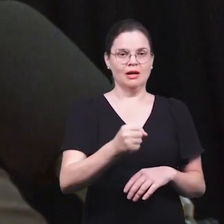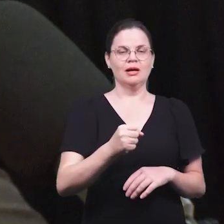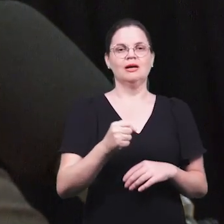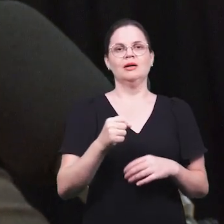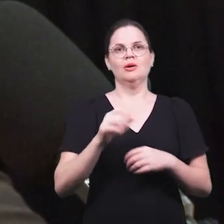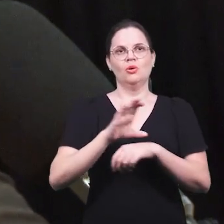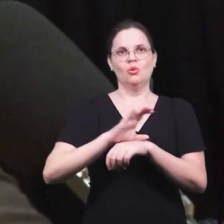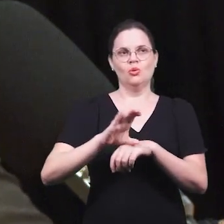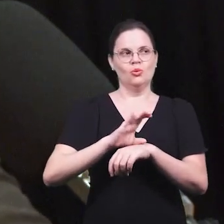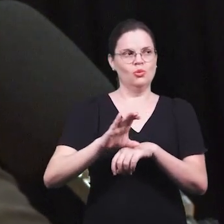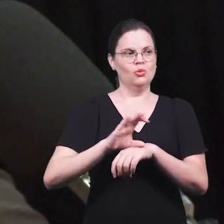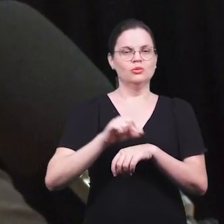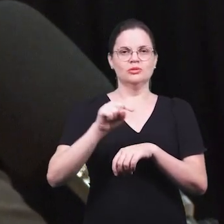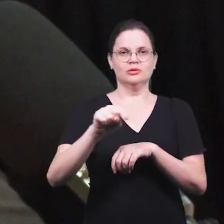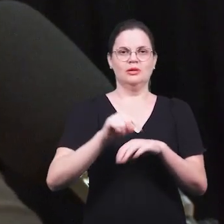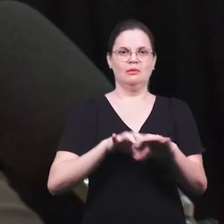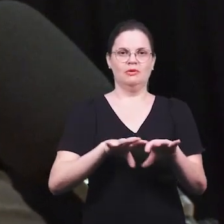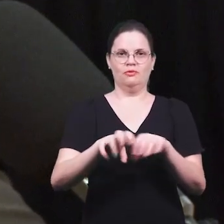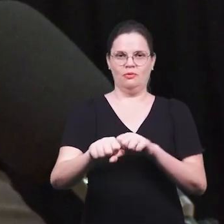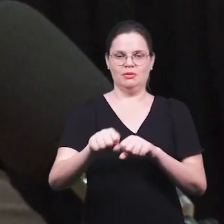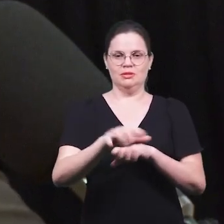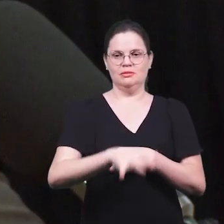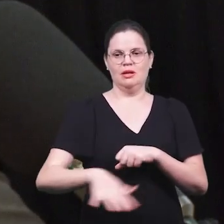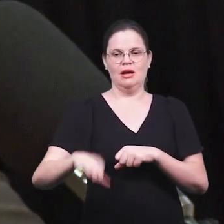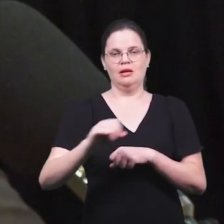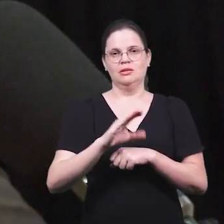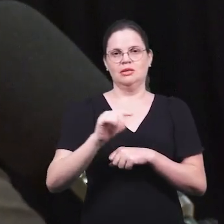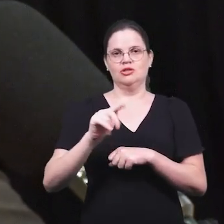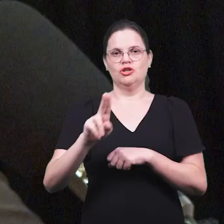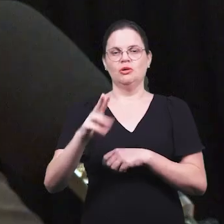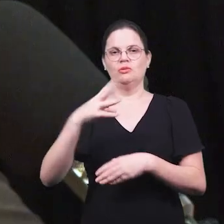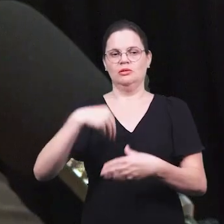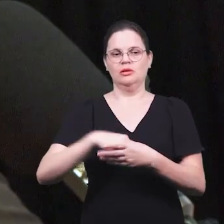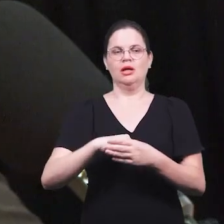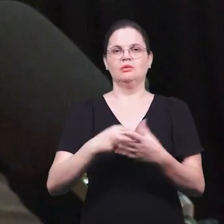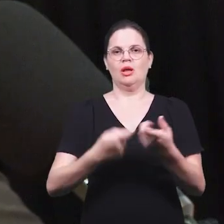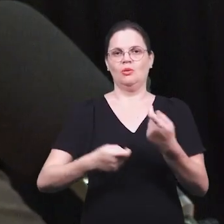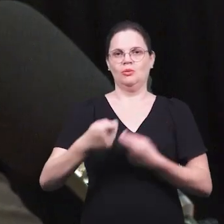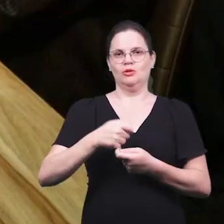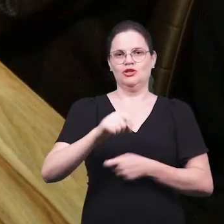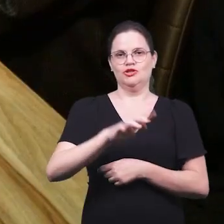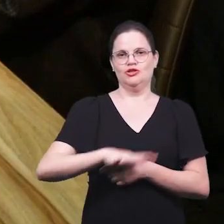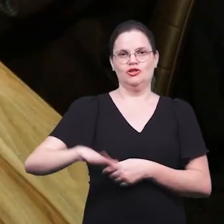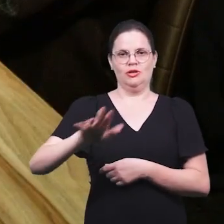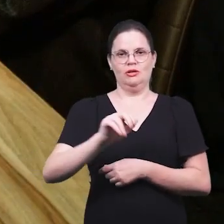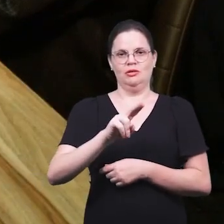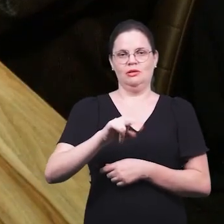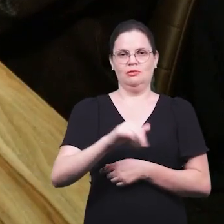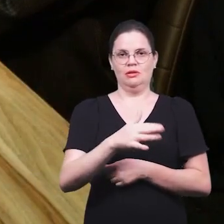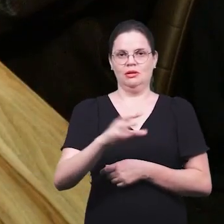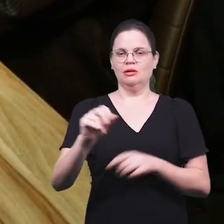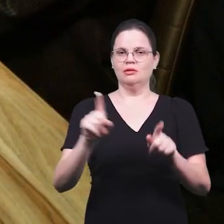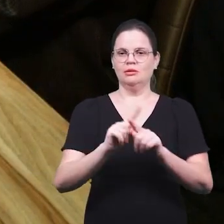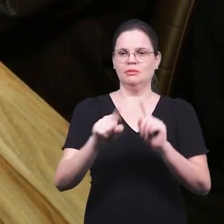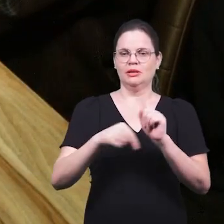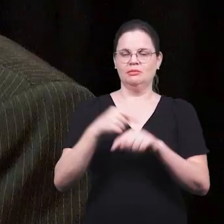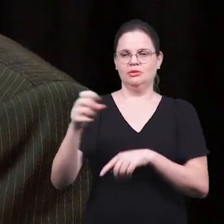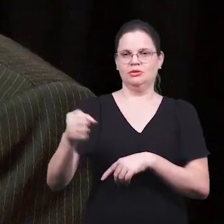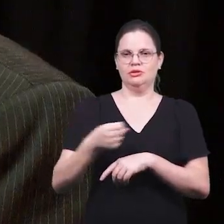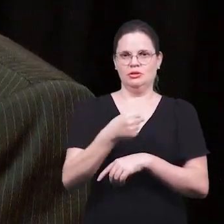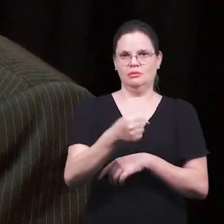formação. E como é que foi fazer o curso de formação já na Controladoria Geral da União? e efetivamente nomeado